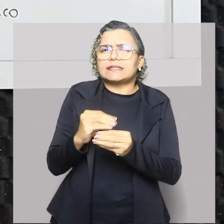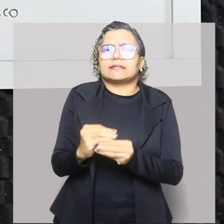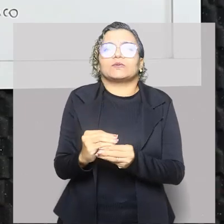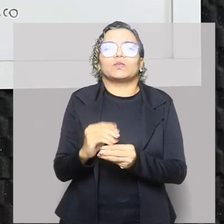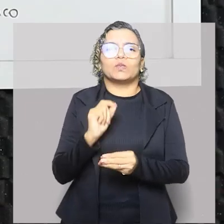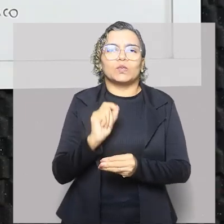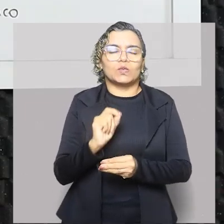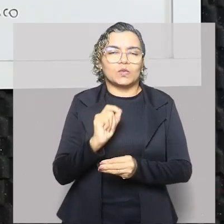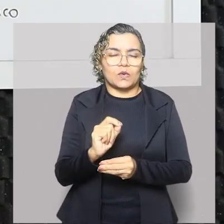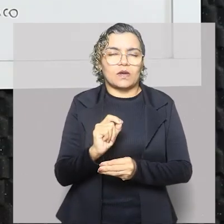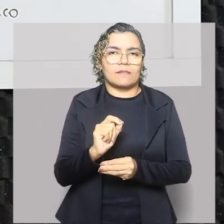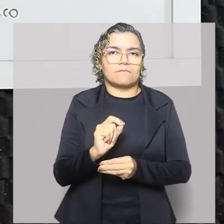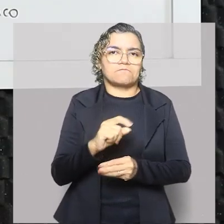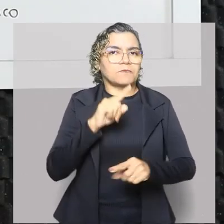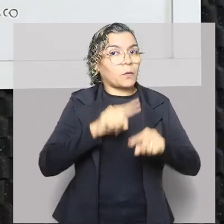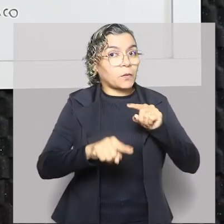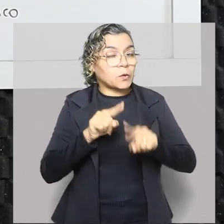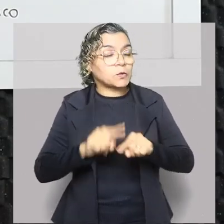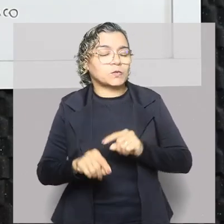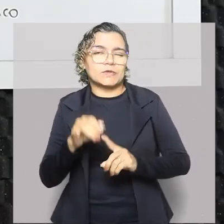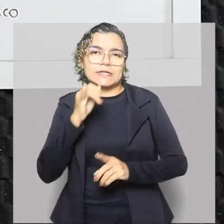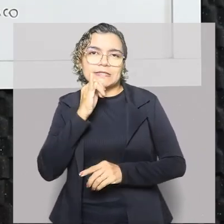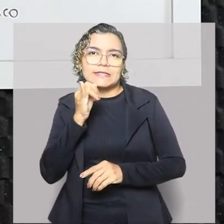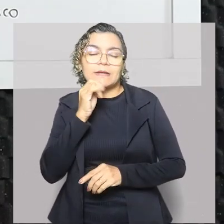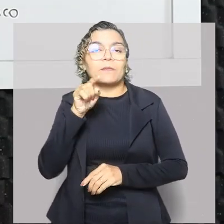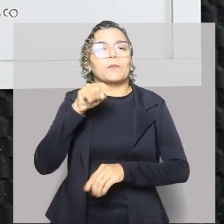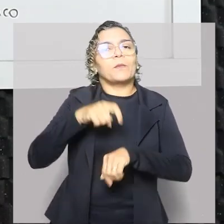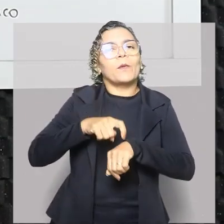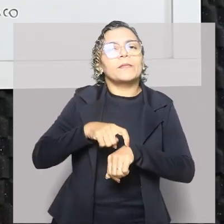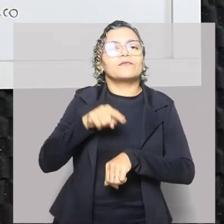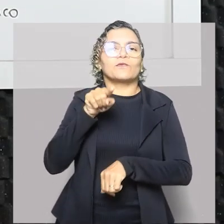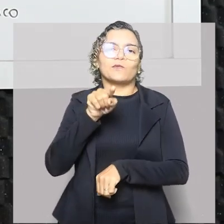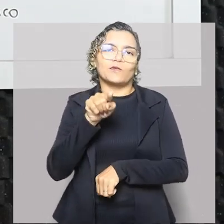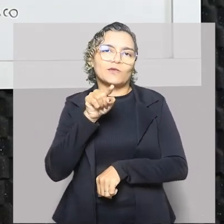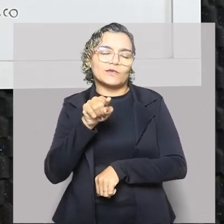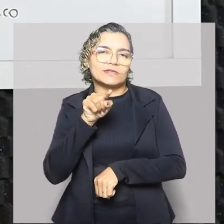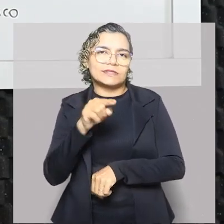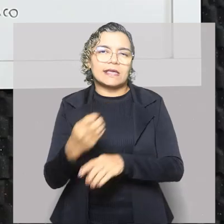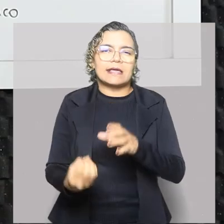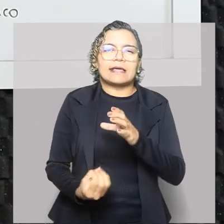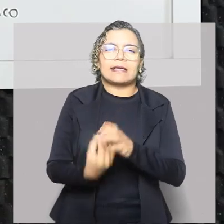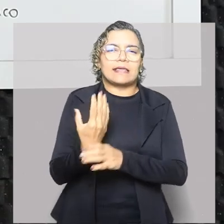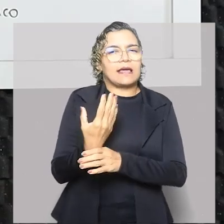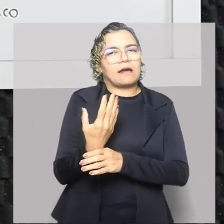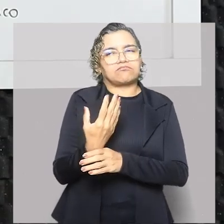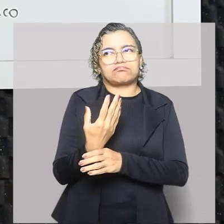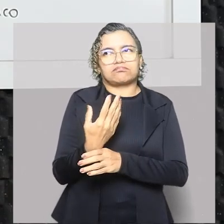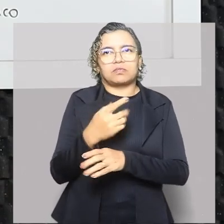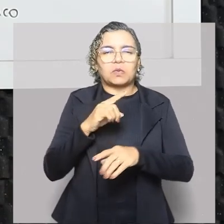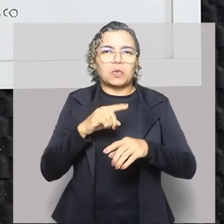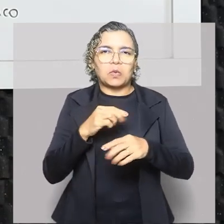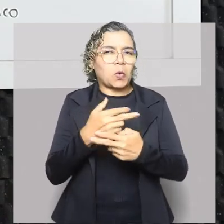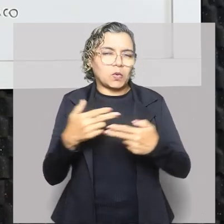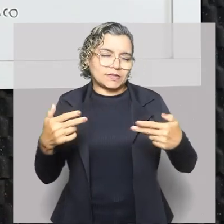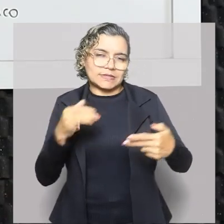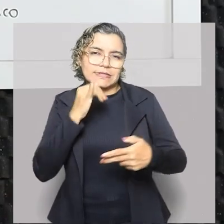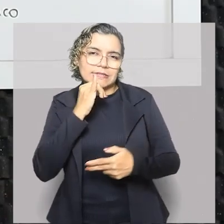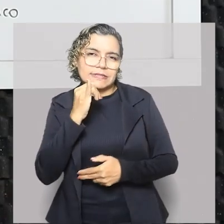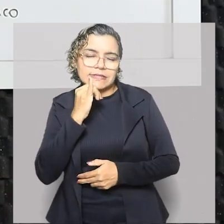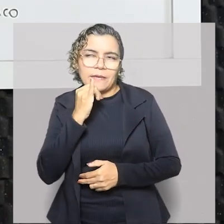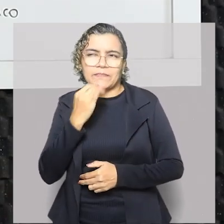de algum produto, certo? É quando você constrói algo. Por exemplo, lá no